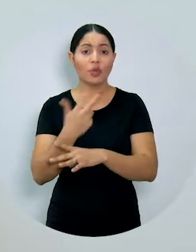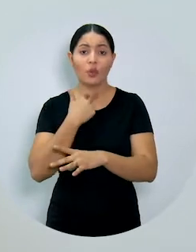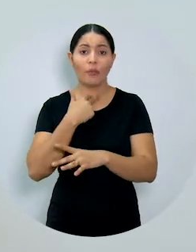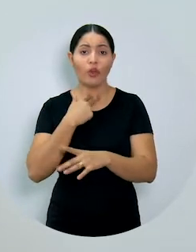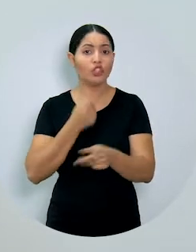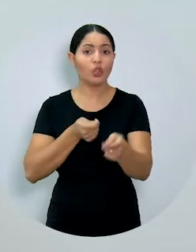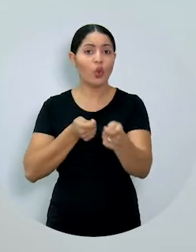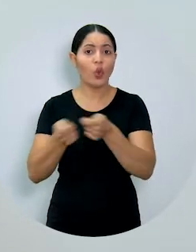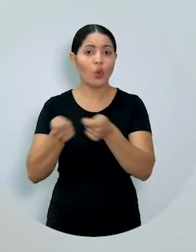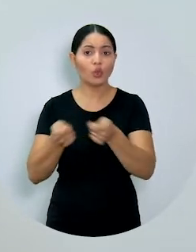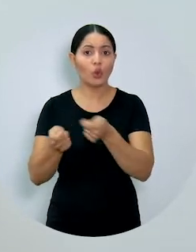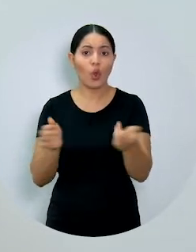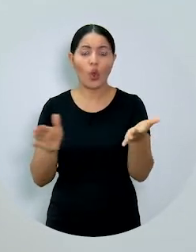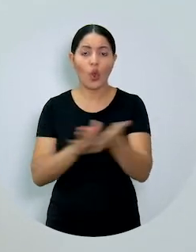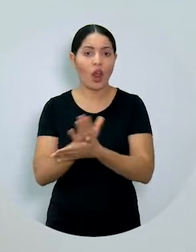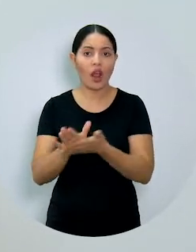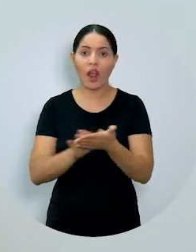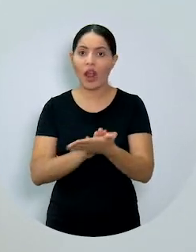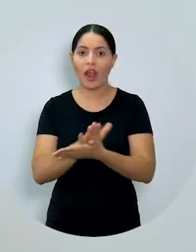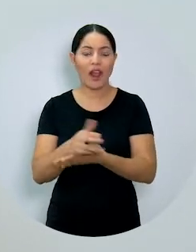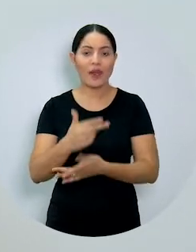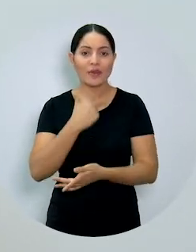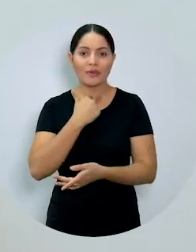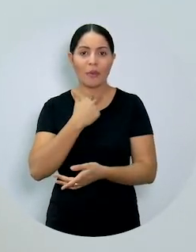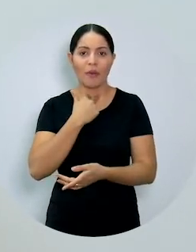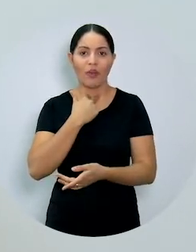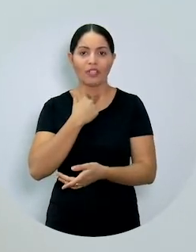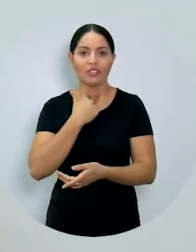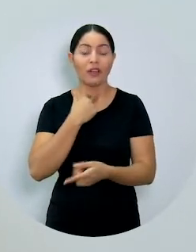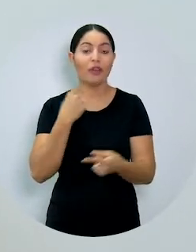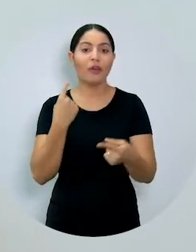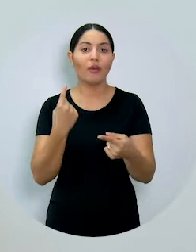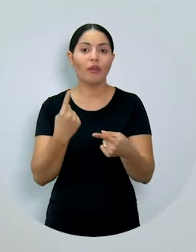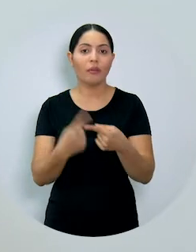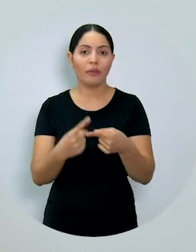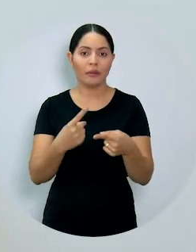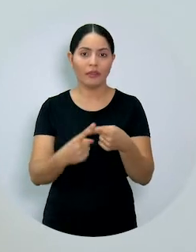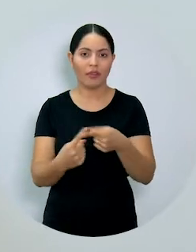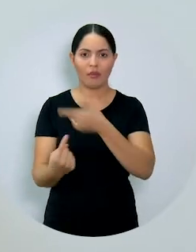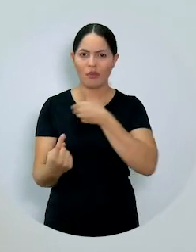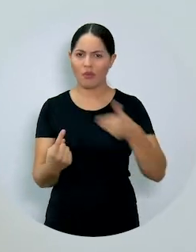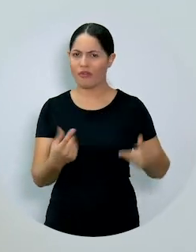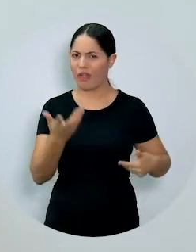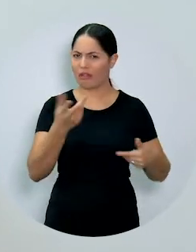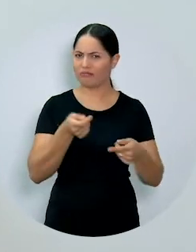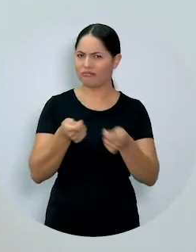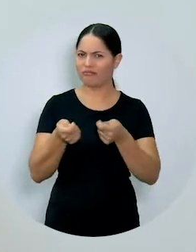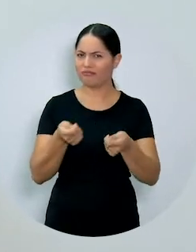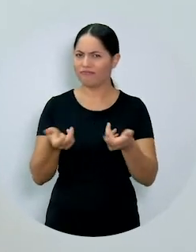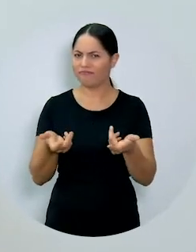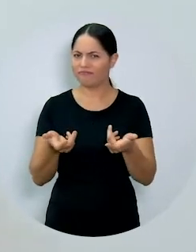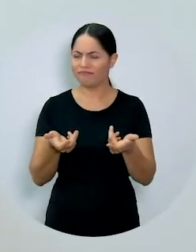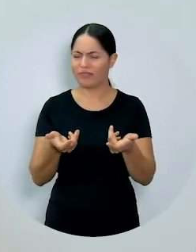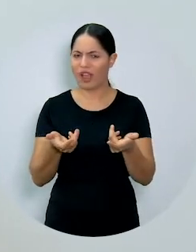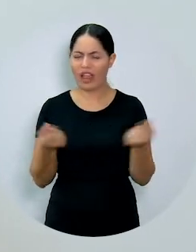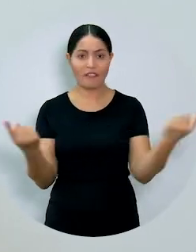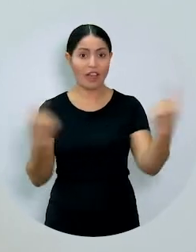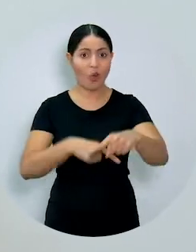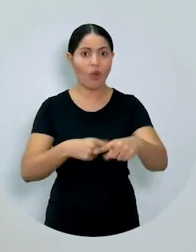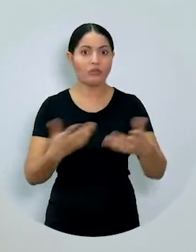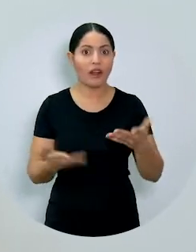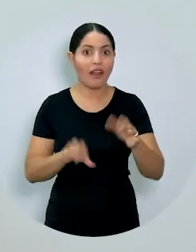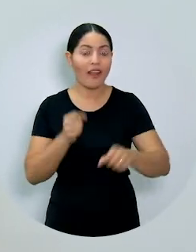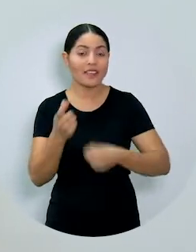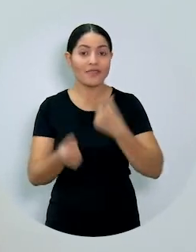sem qualquer tipo de garrote ou de espada sobre a cabeça por parte do poder público. Ela, às vezes, confronta com o